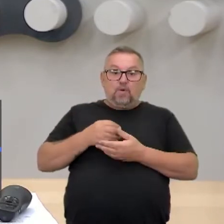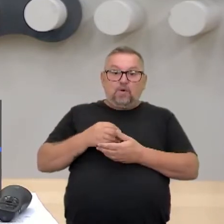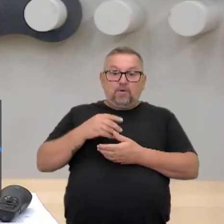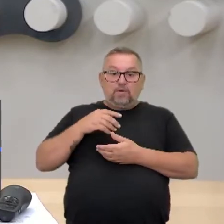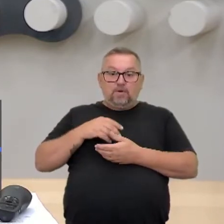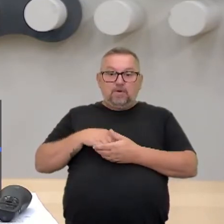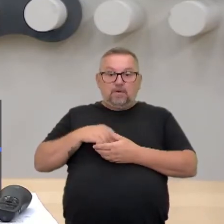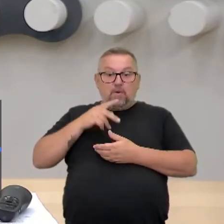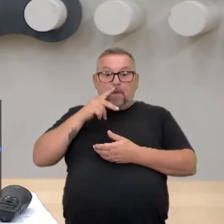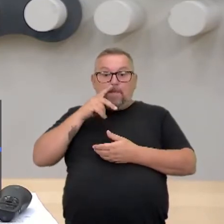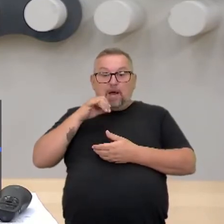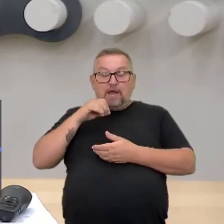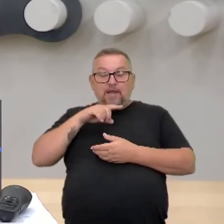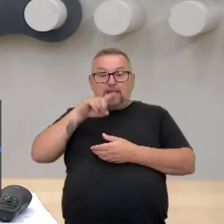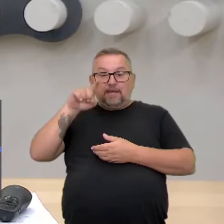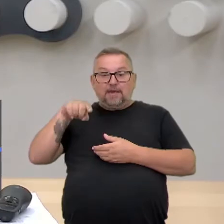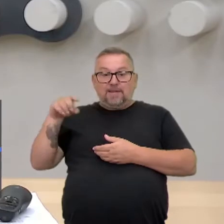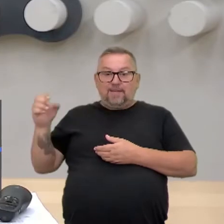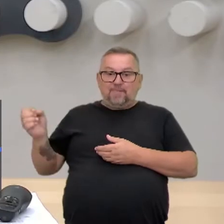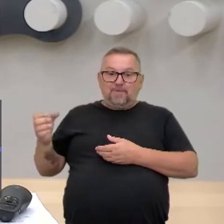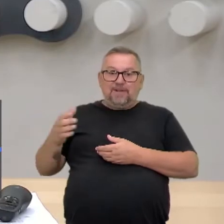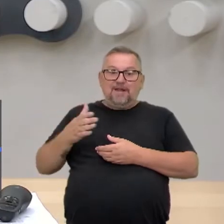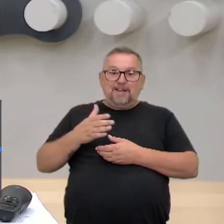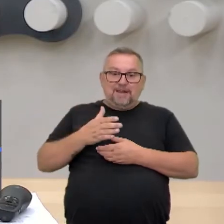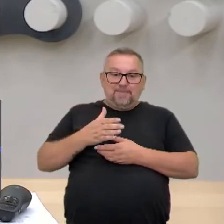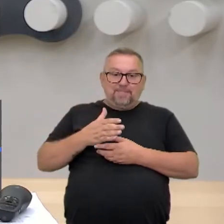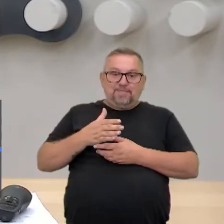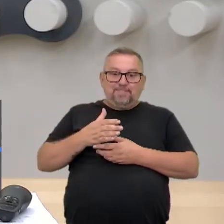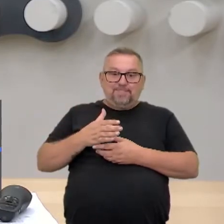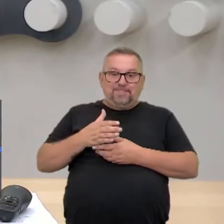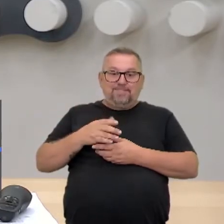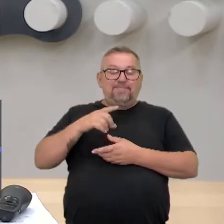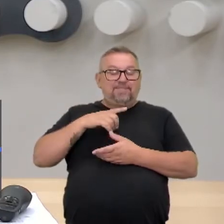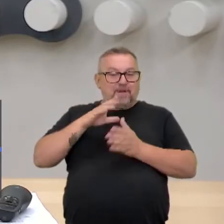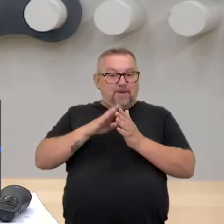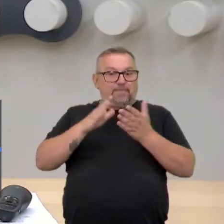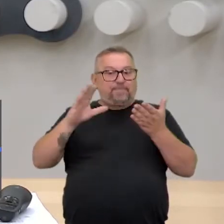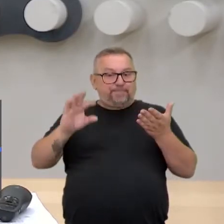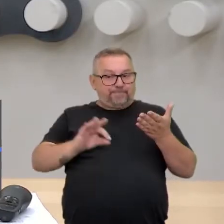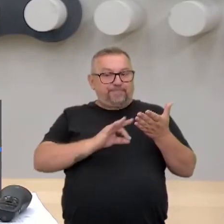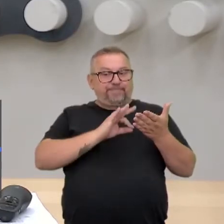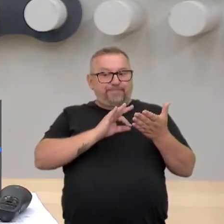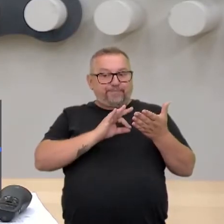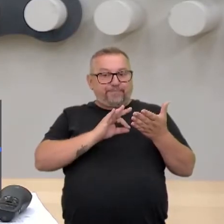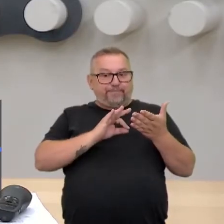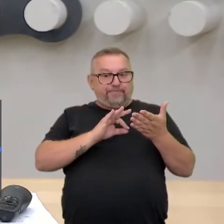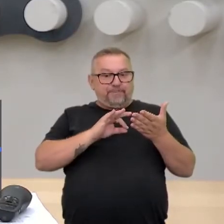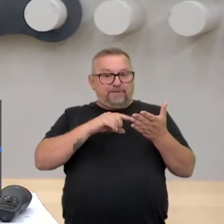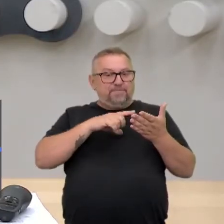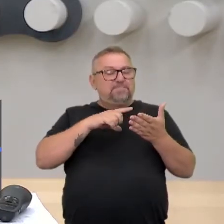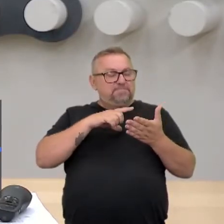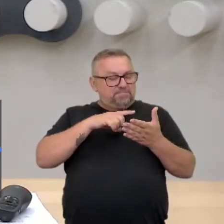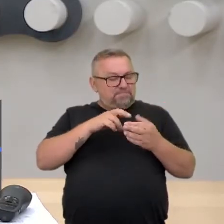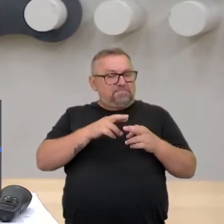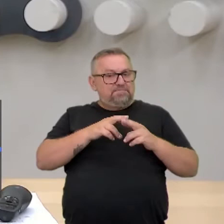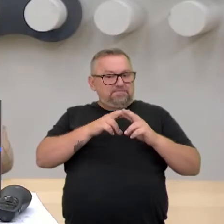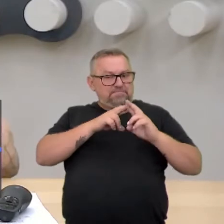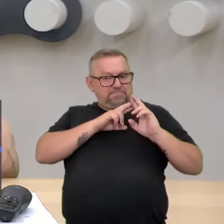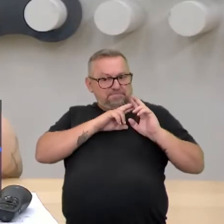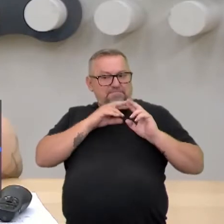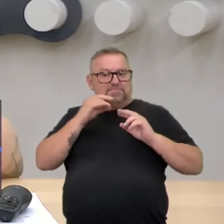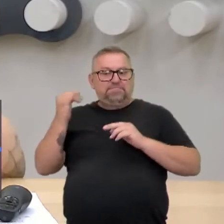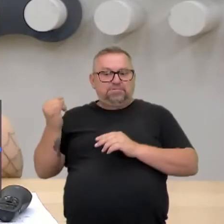o pai da ciência moderna então assim é um autor que jogam jogou um papel muito